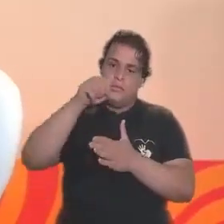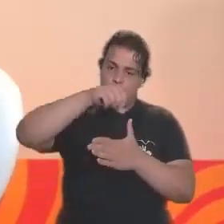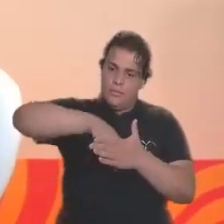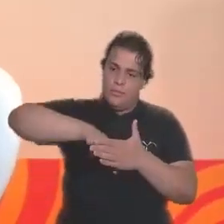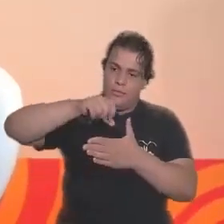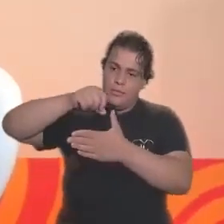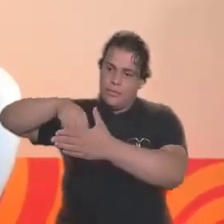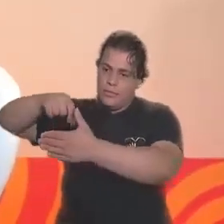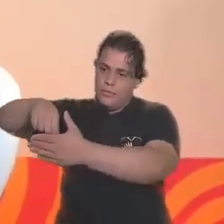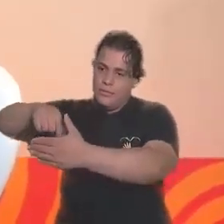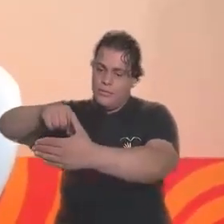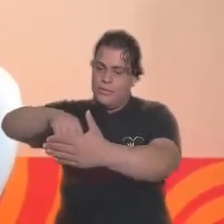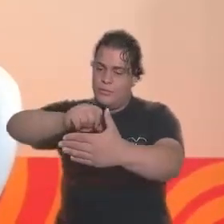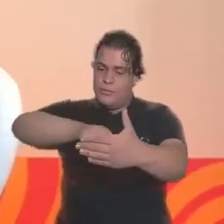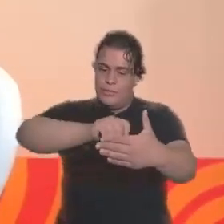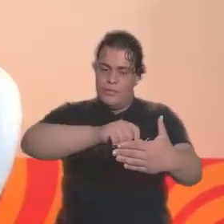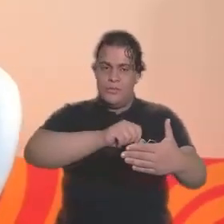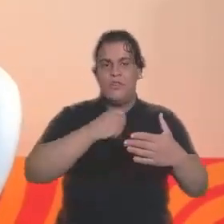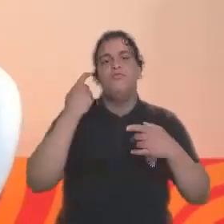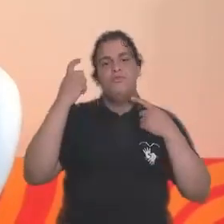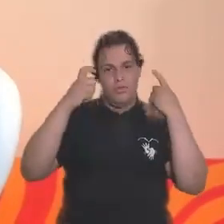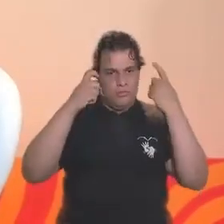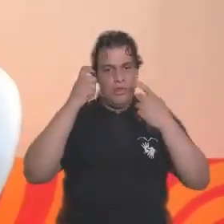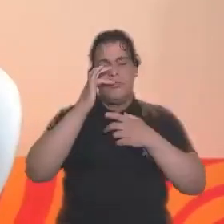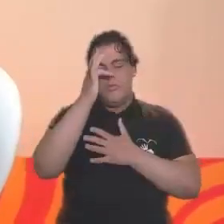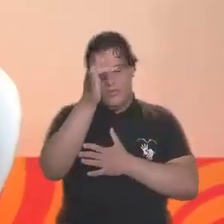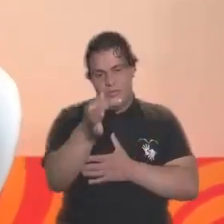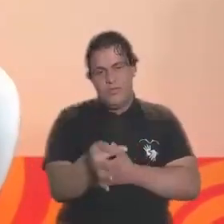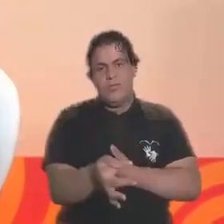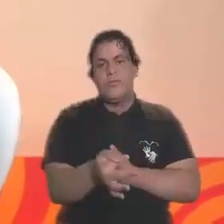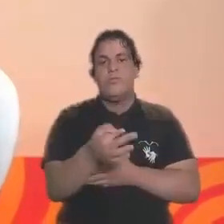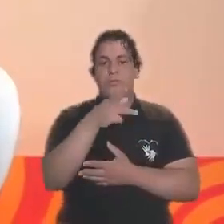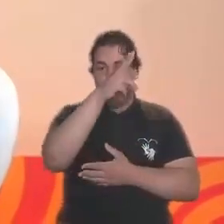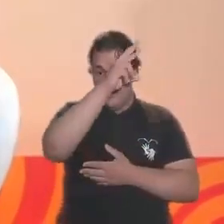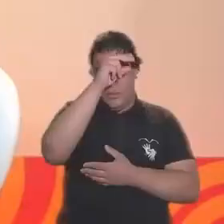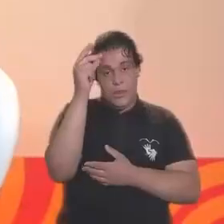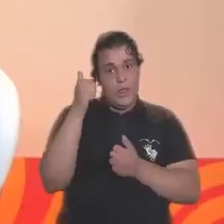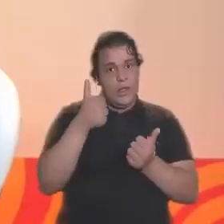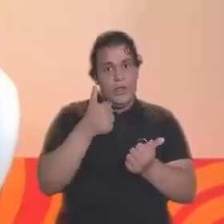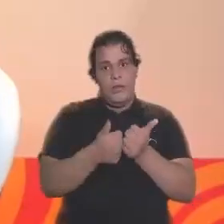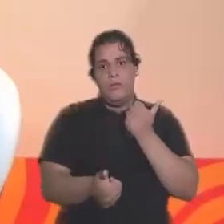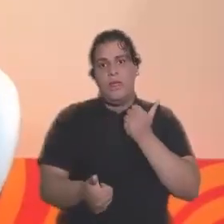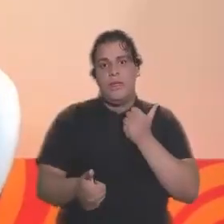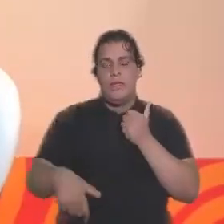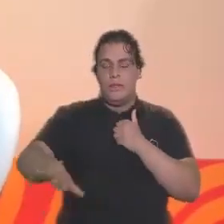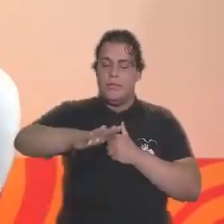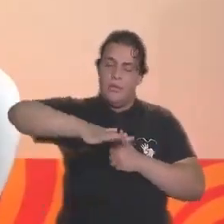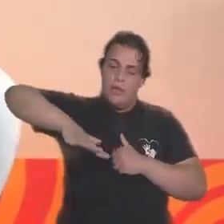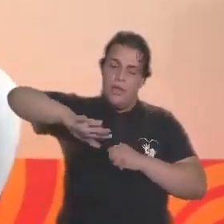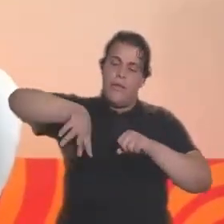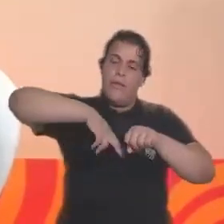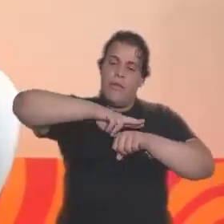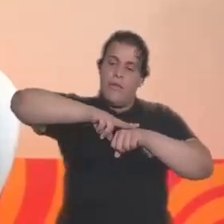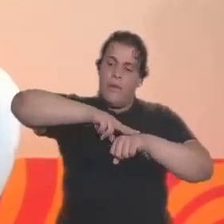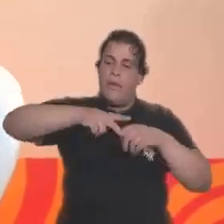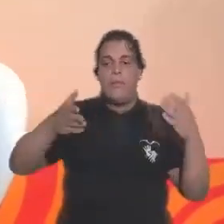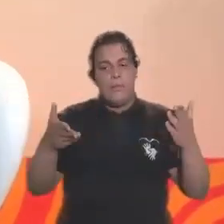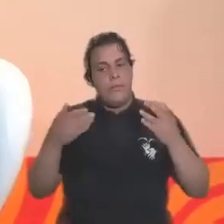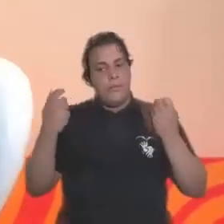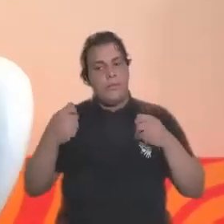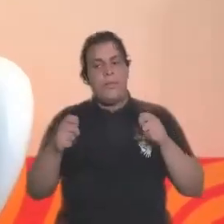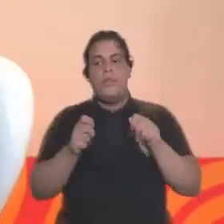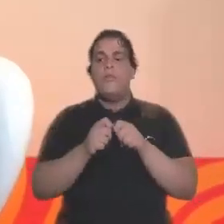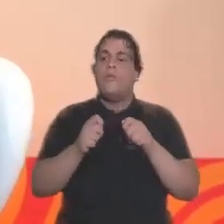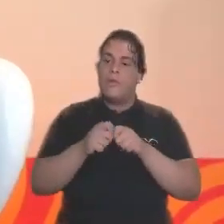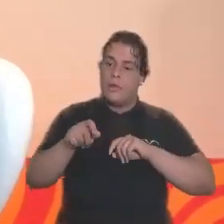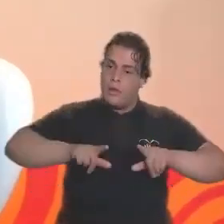algo que assim, vai ficar preocupante para frente. Os municípios estão perdendo muita área verde. Então, a gente tem que fazer esse trabalho